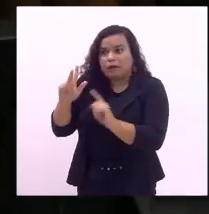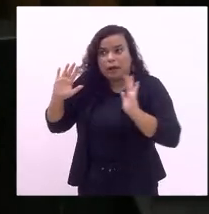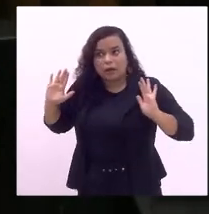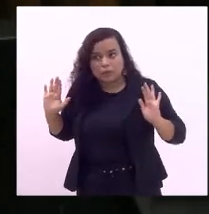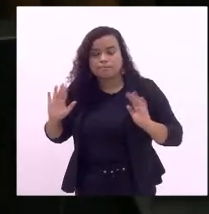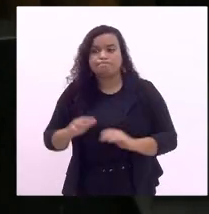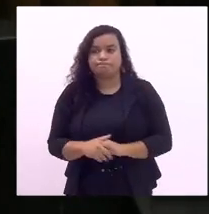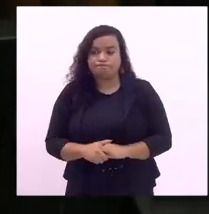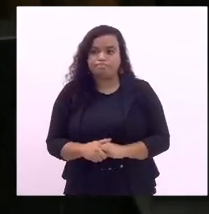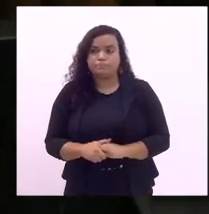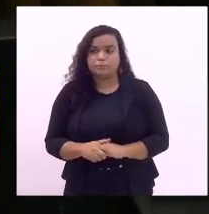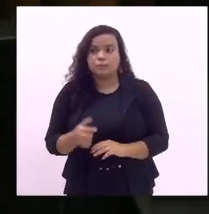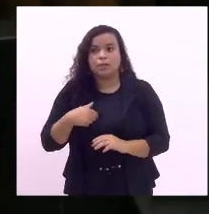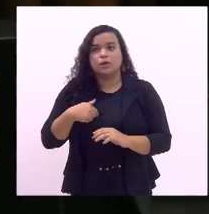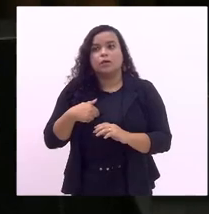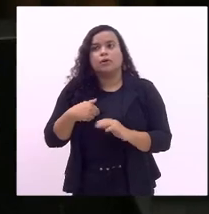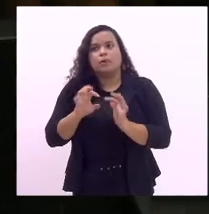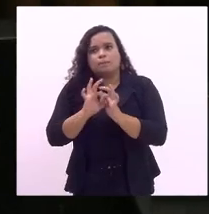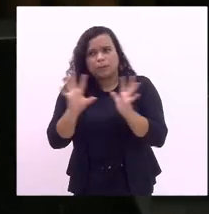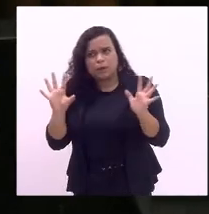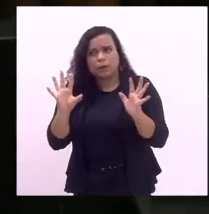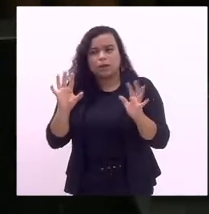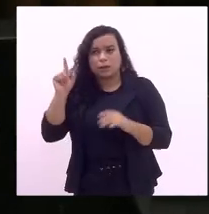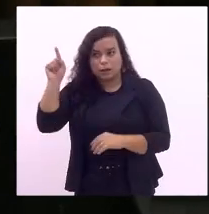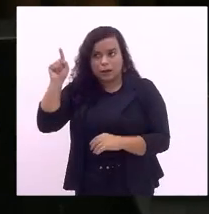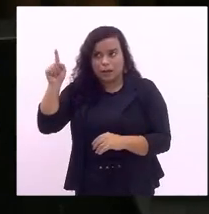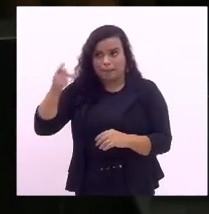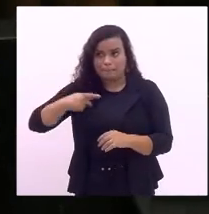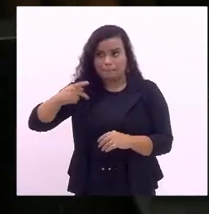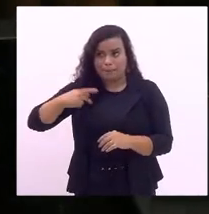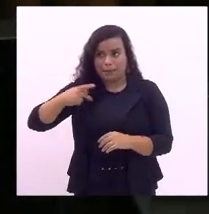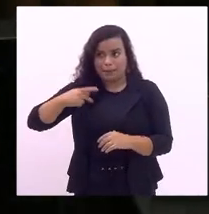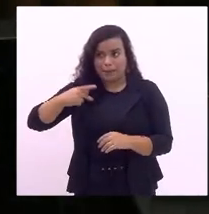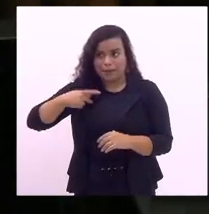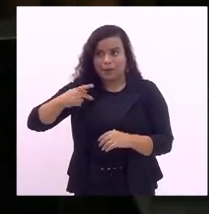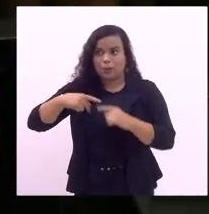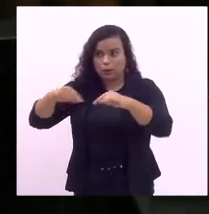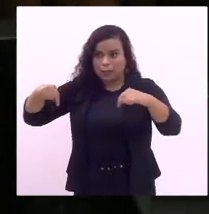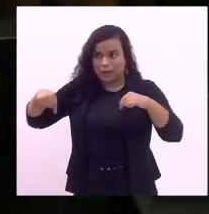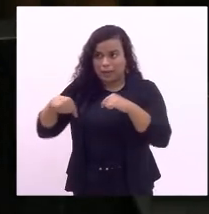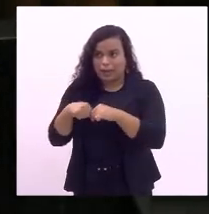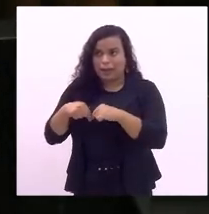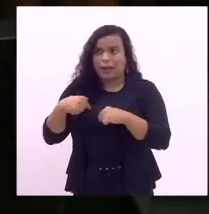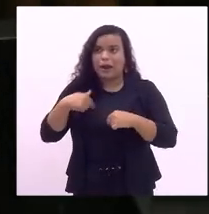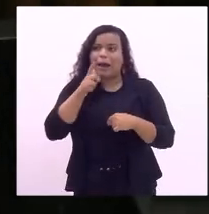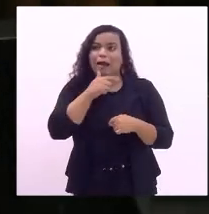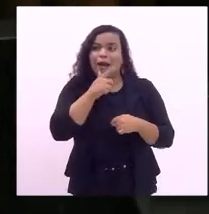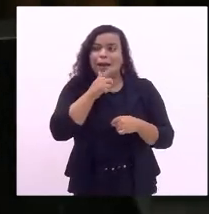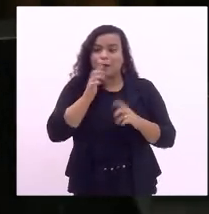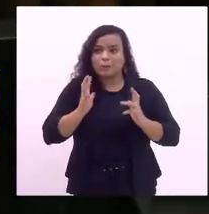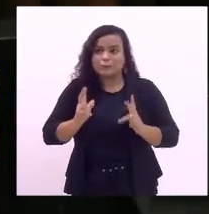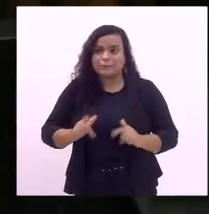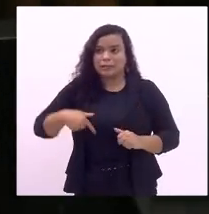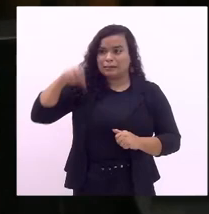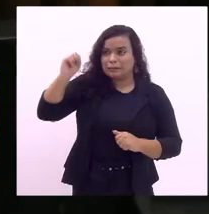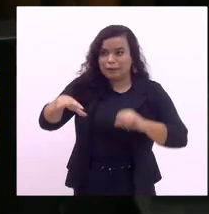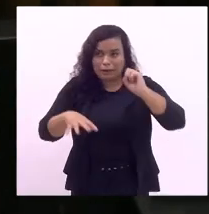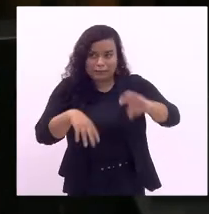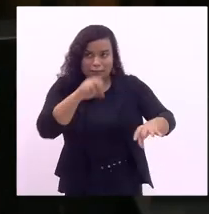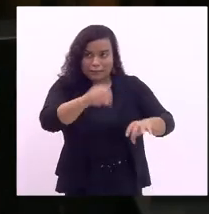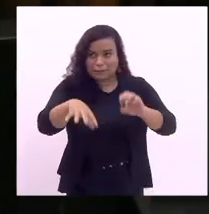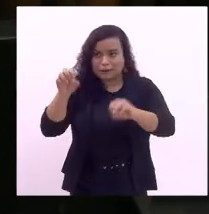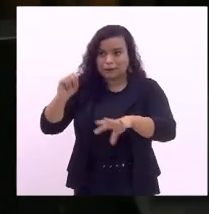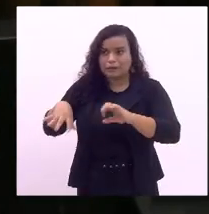permiti que buscasse lá um pouco de água benta lá no meu gabinete para atacar aqui, desinfetar o ambiente